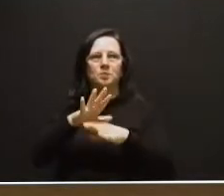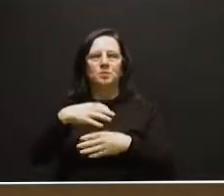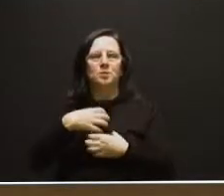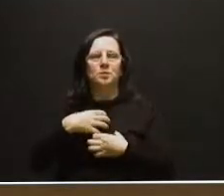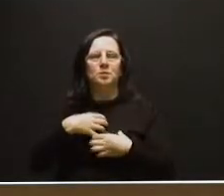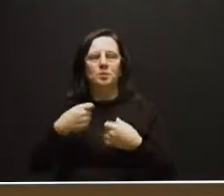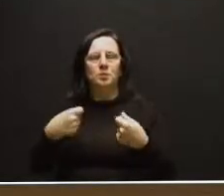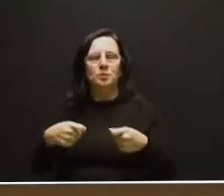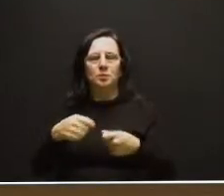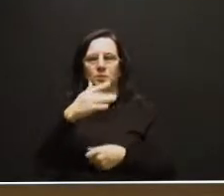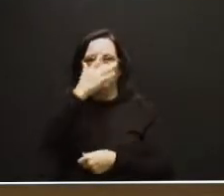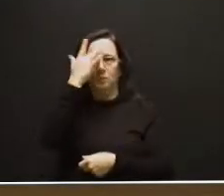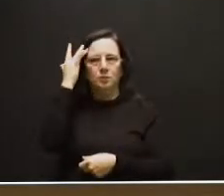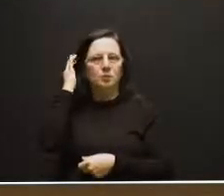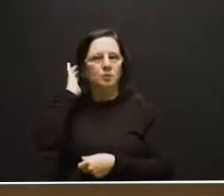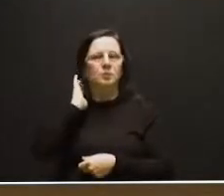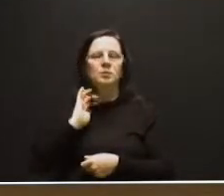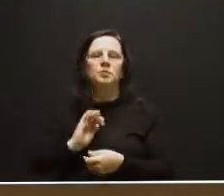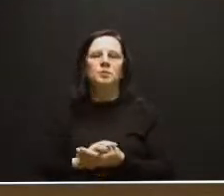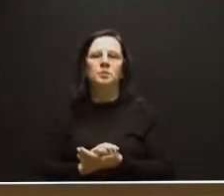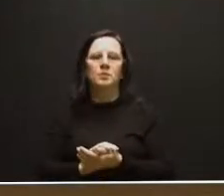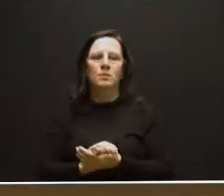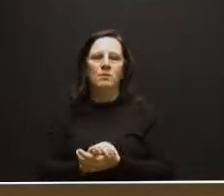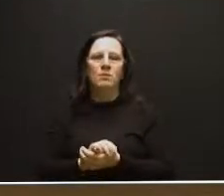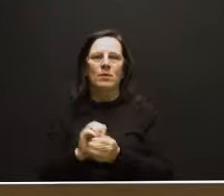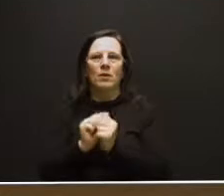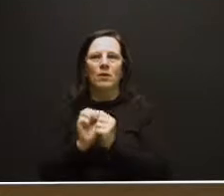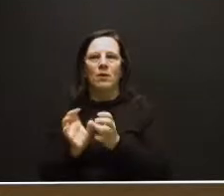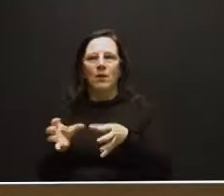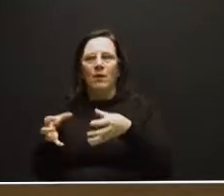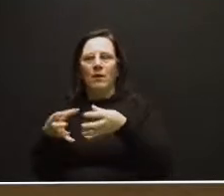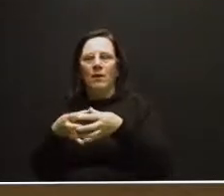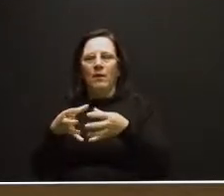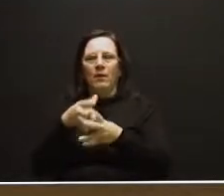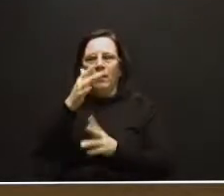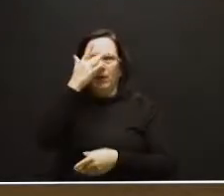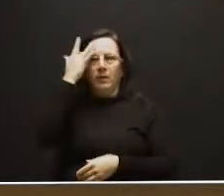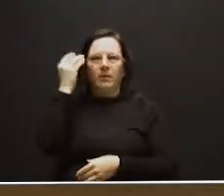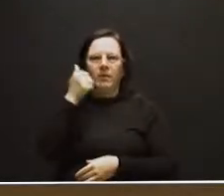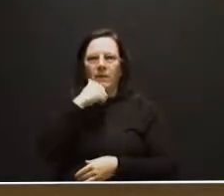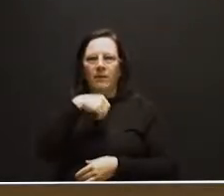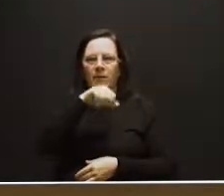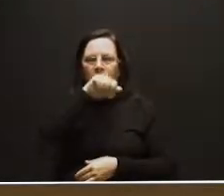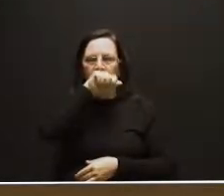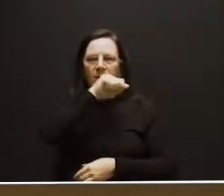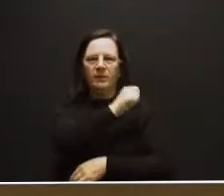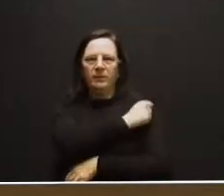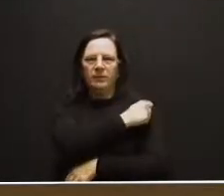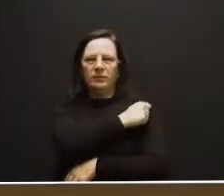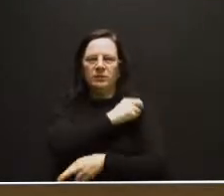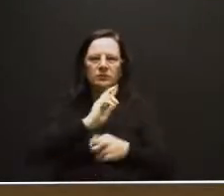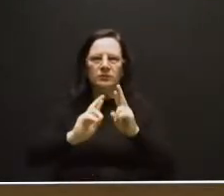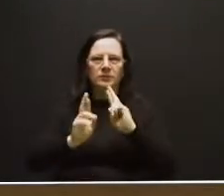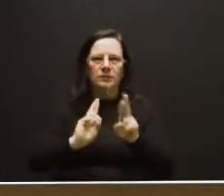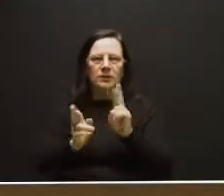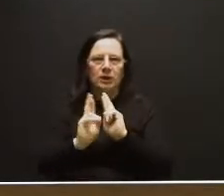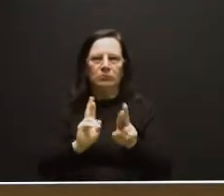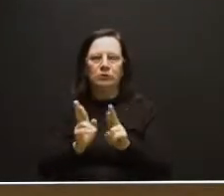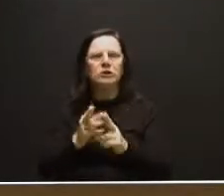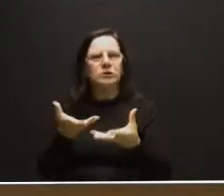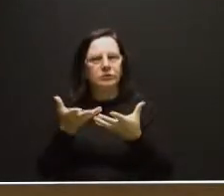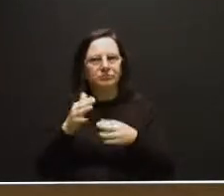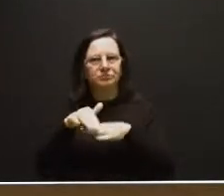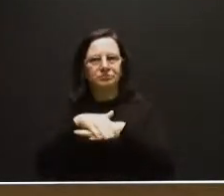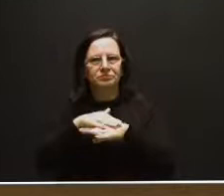ele merece agora a pouco nós atendemos uma comissão de moradores de mães de alunos que reclamou queria